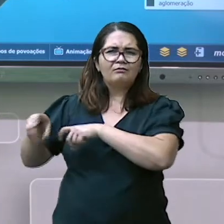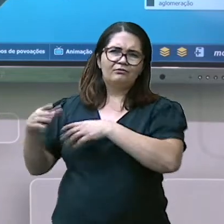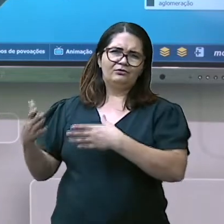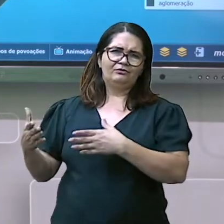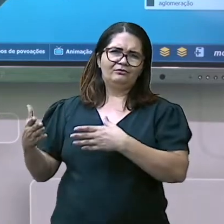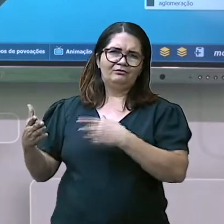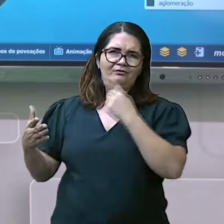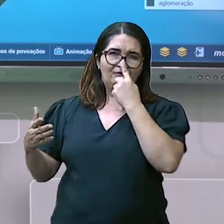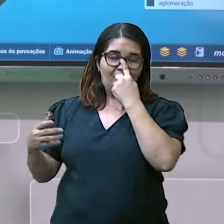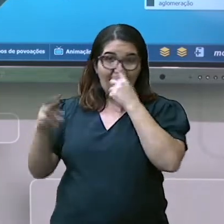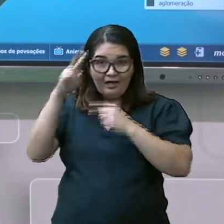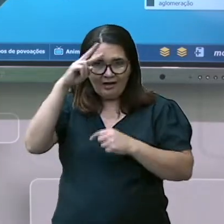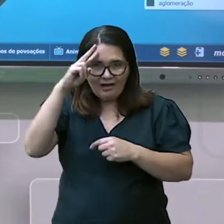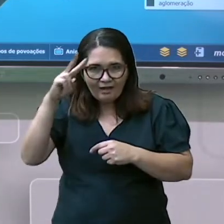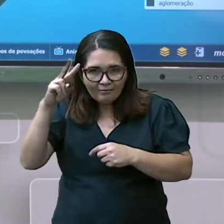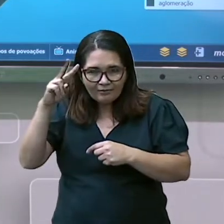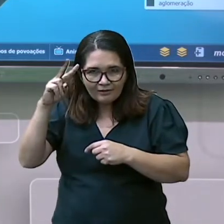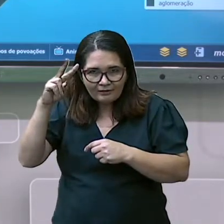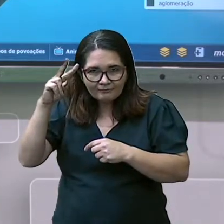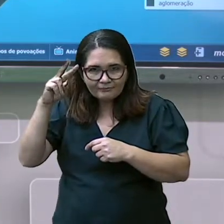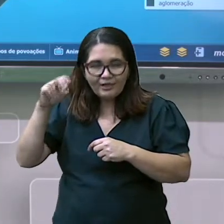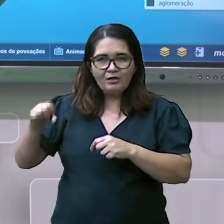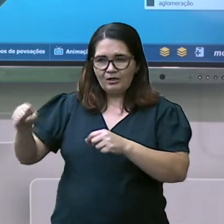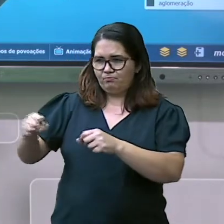na enxada.